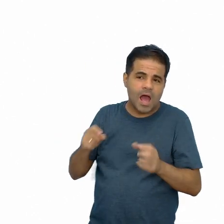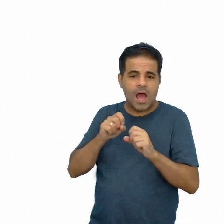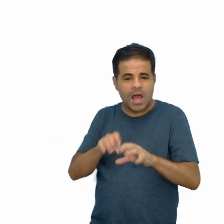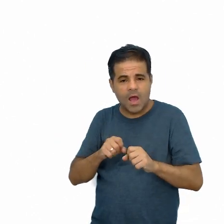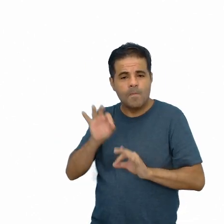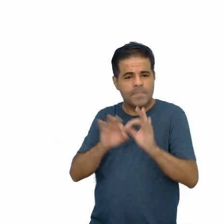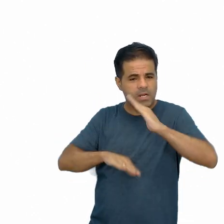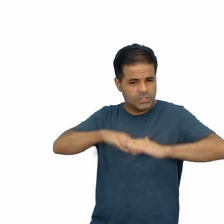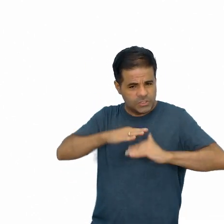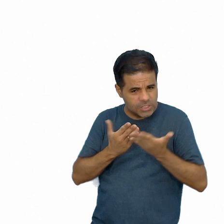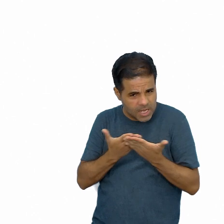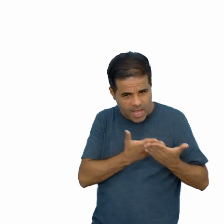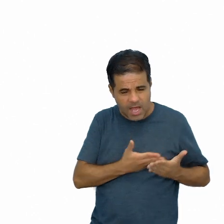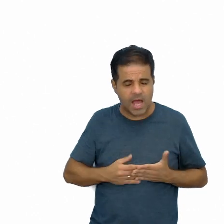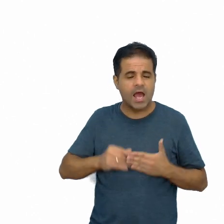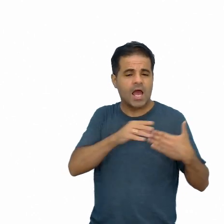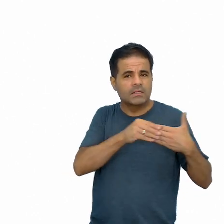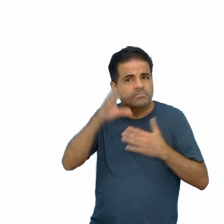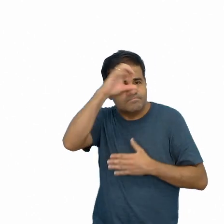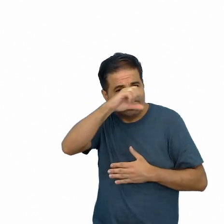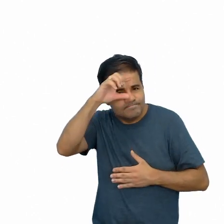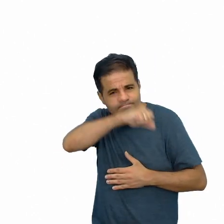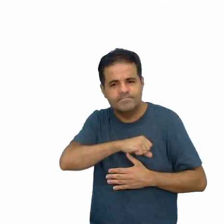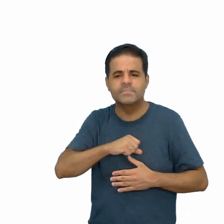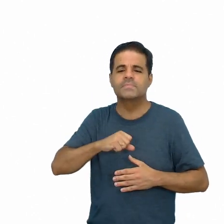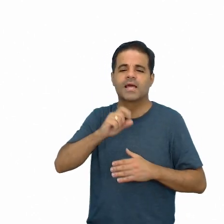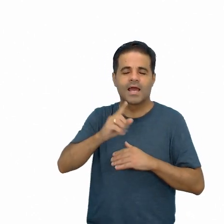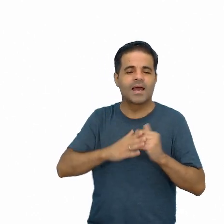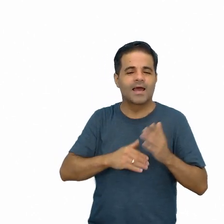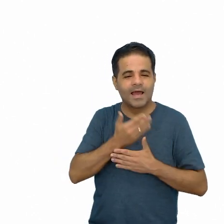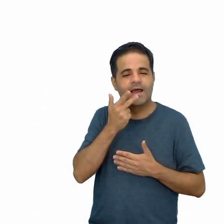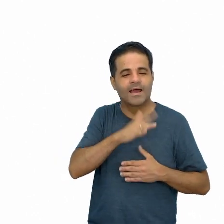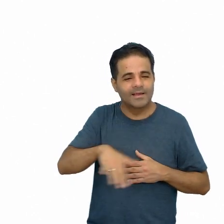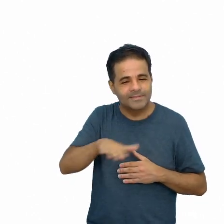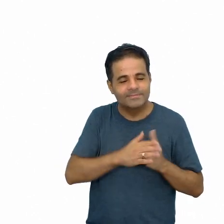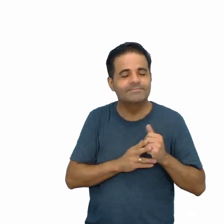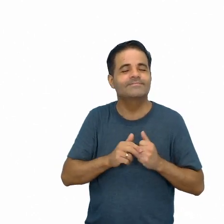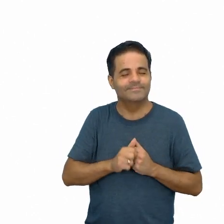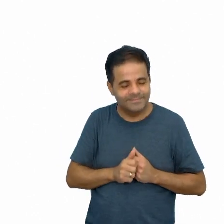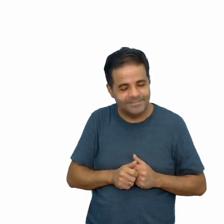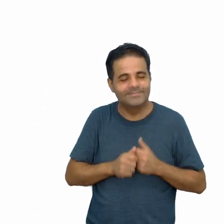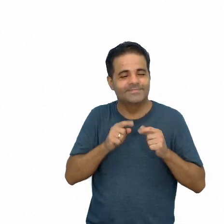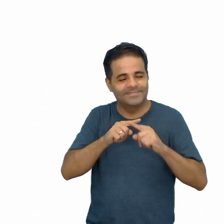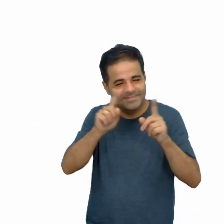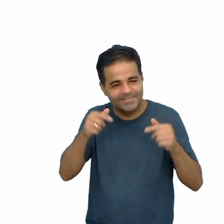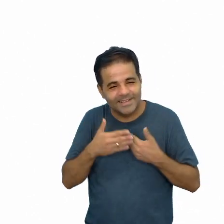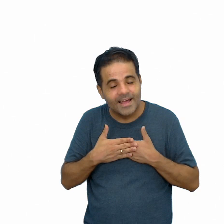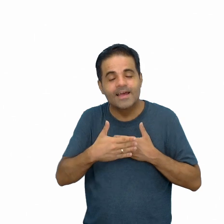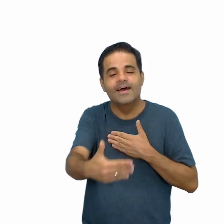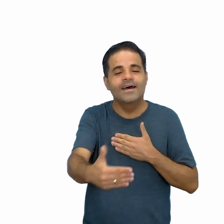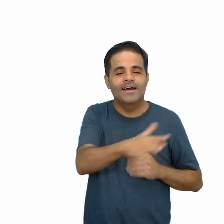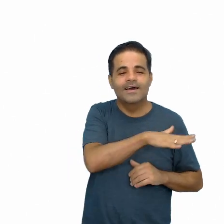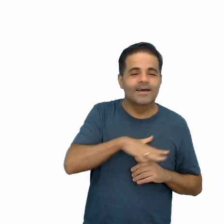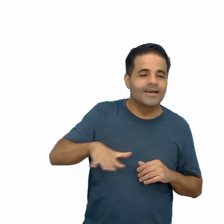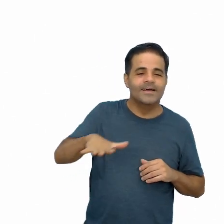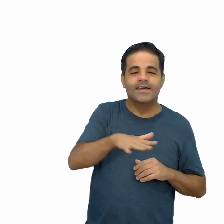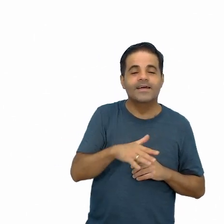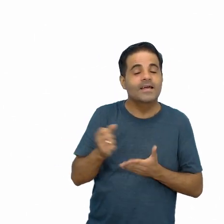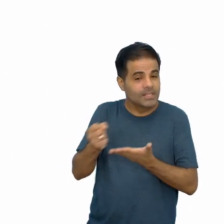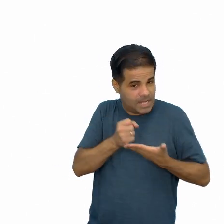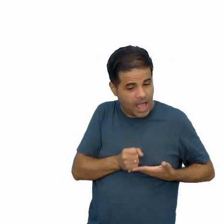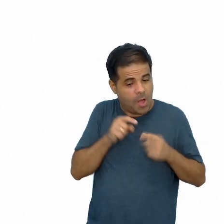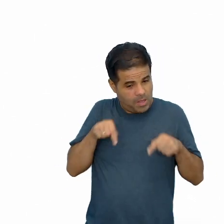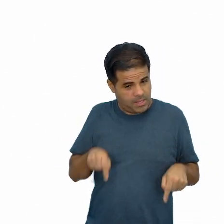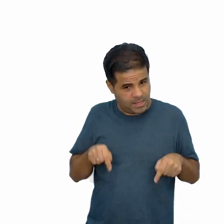plano de aula, ou guia de aprendizagem, dependendo de onde você estiver, está lá. Eu trago ele